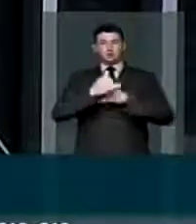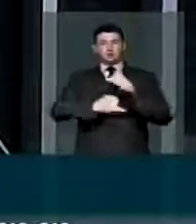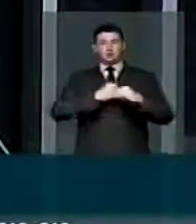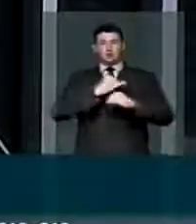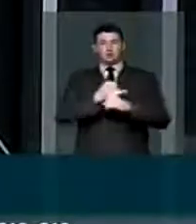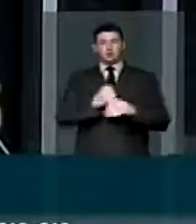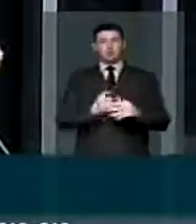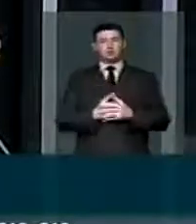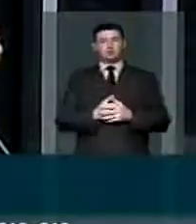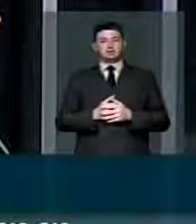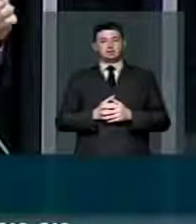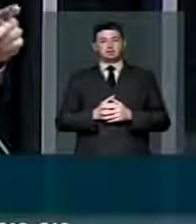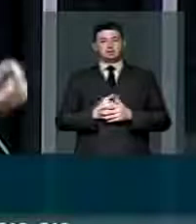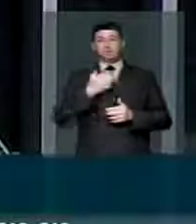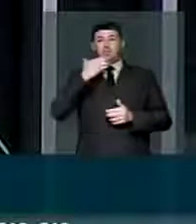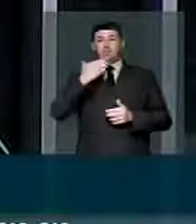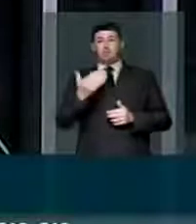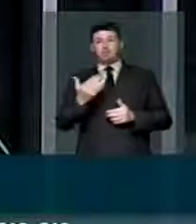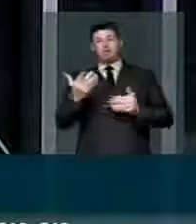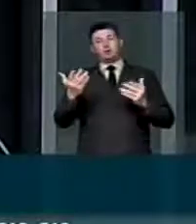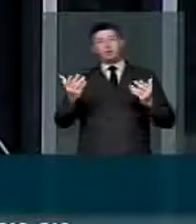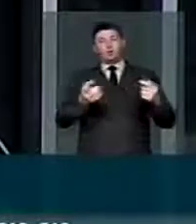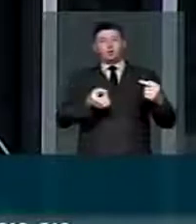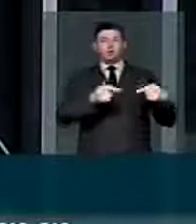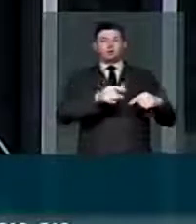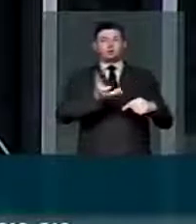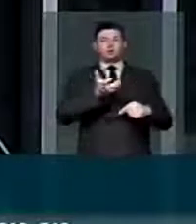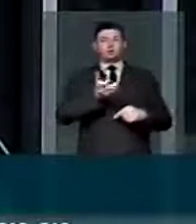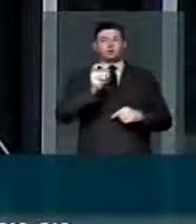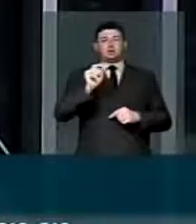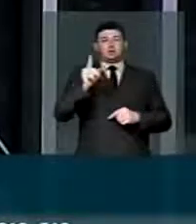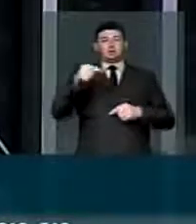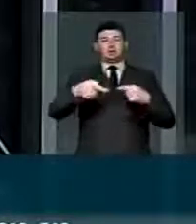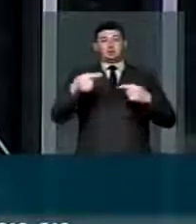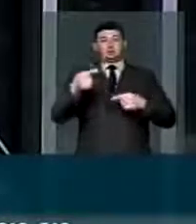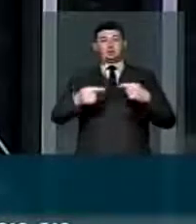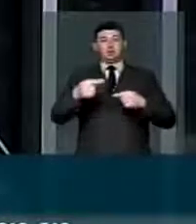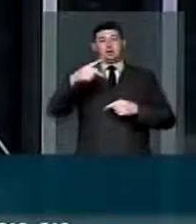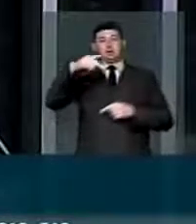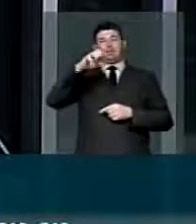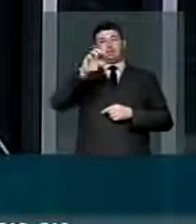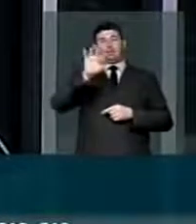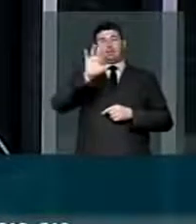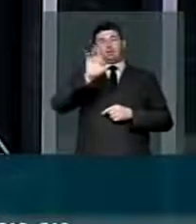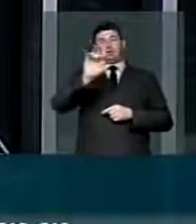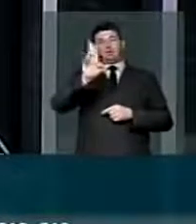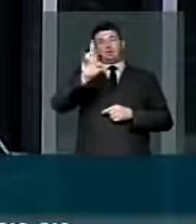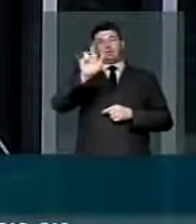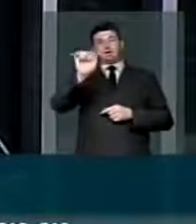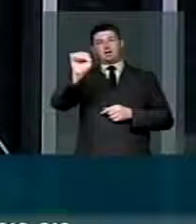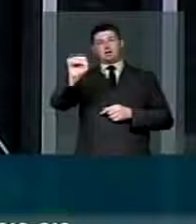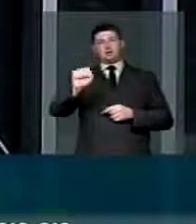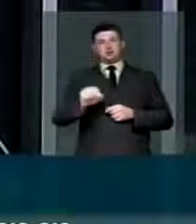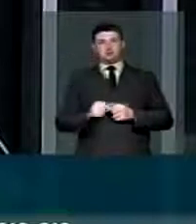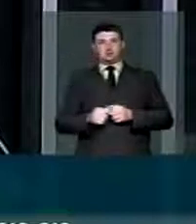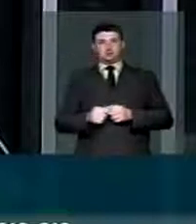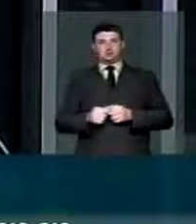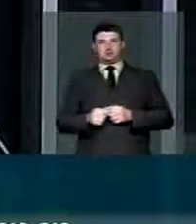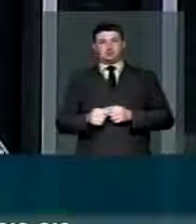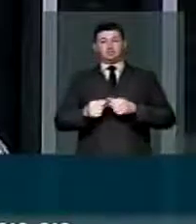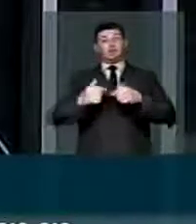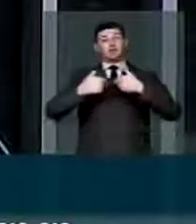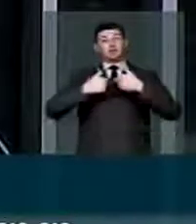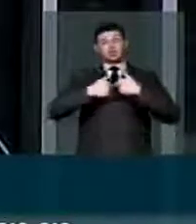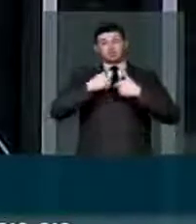internet, priorizou-se, por parte da oposição, o debate sobre a Petrobras. E eu